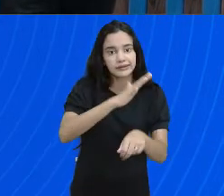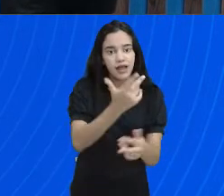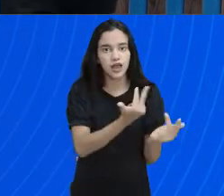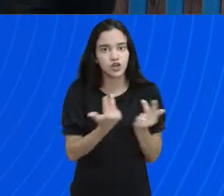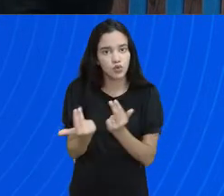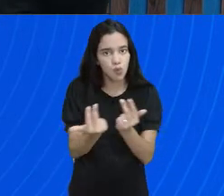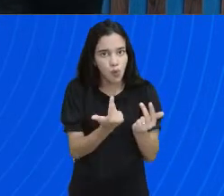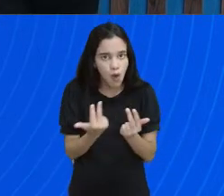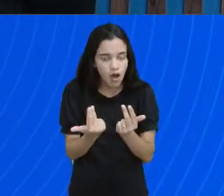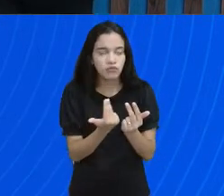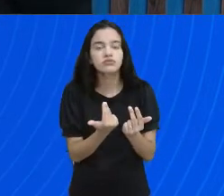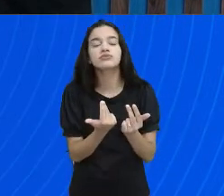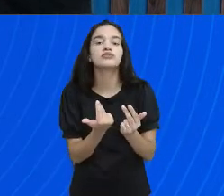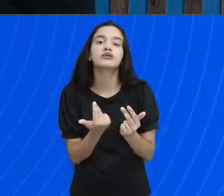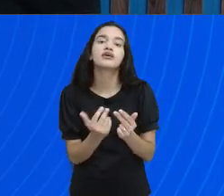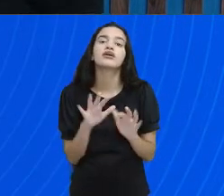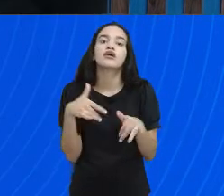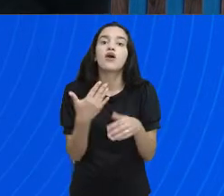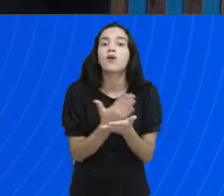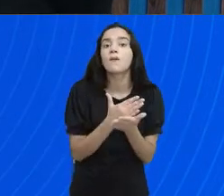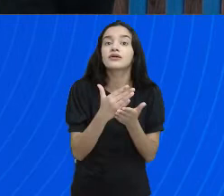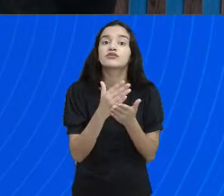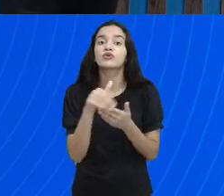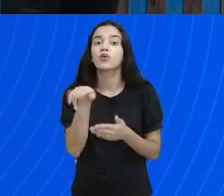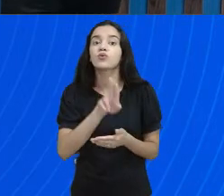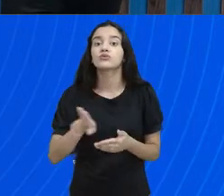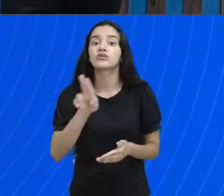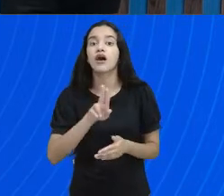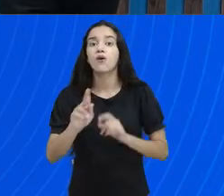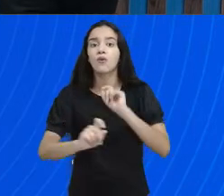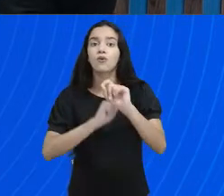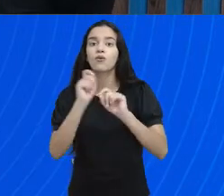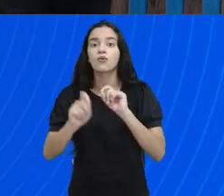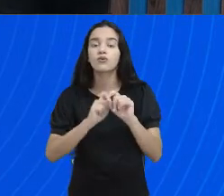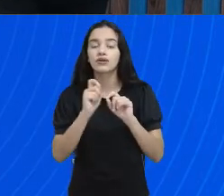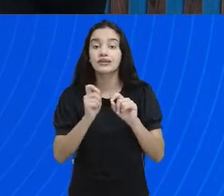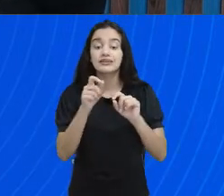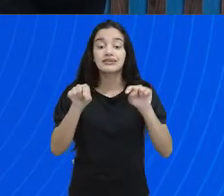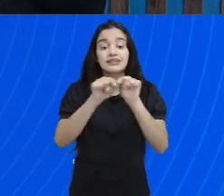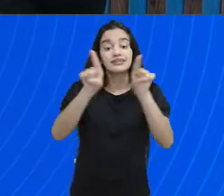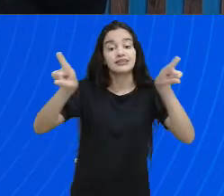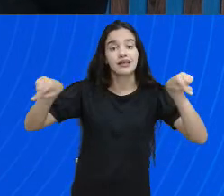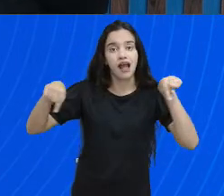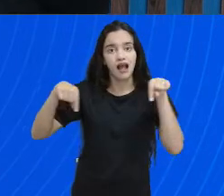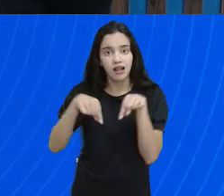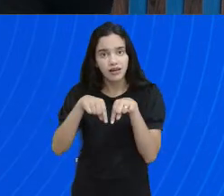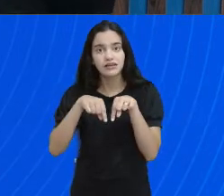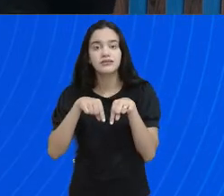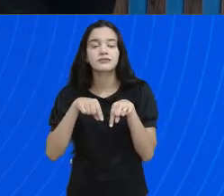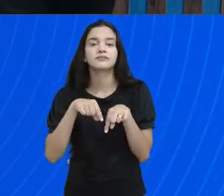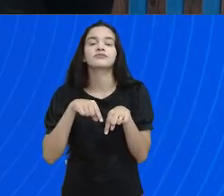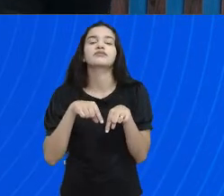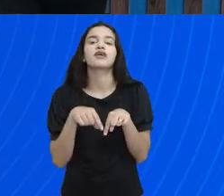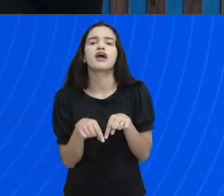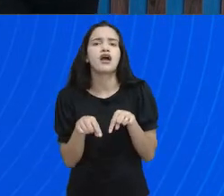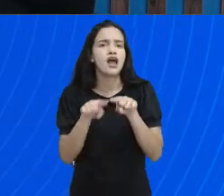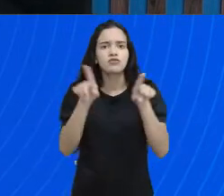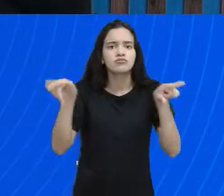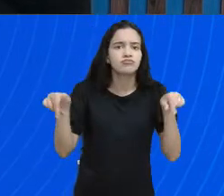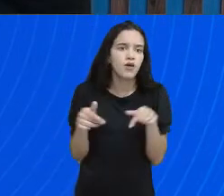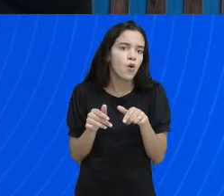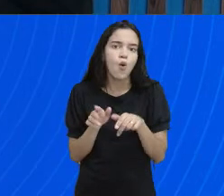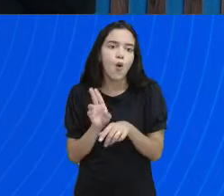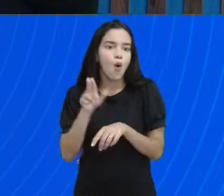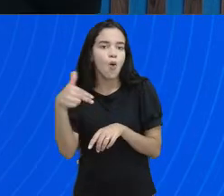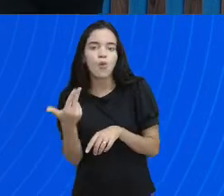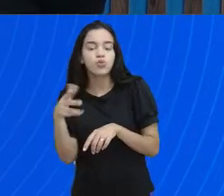igual à do tênis, eles começaram a usar, de repente, salas, né? Aqueles espaços tipo quarto,